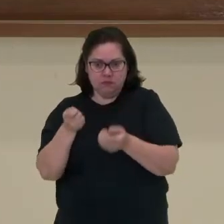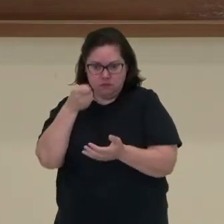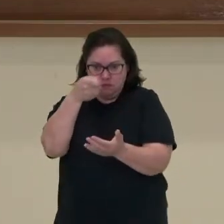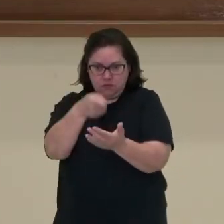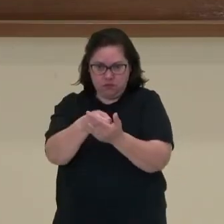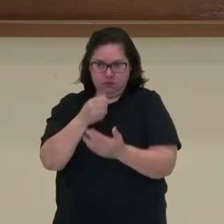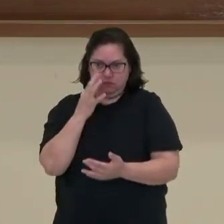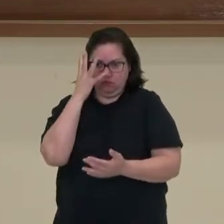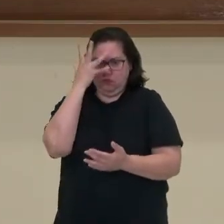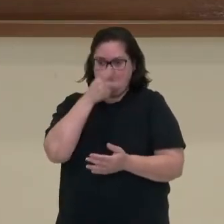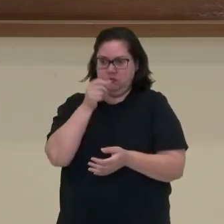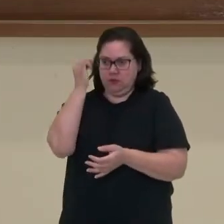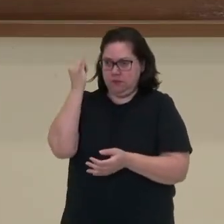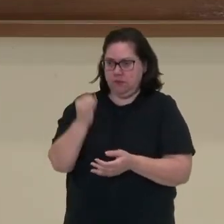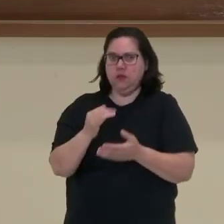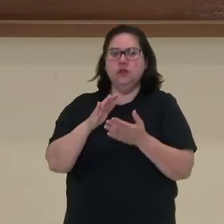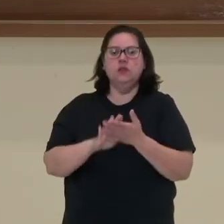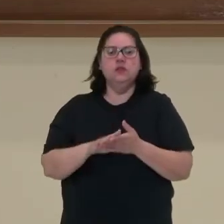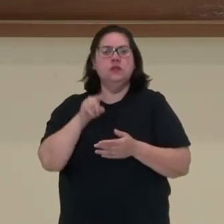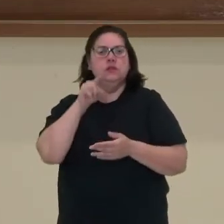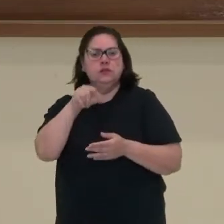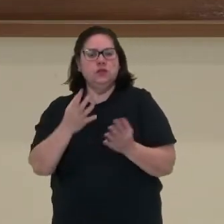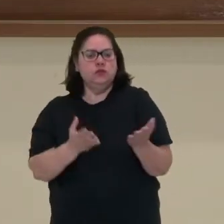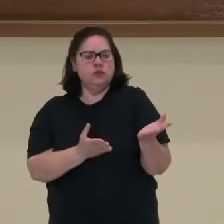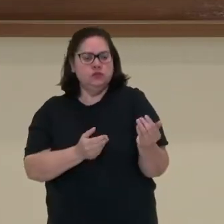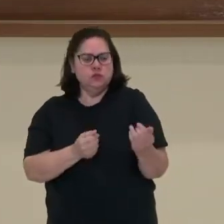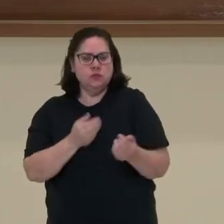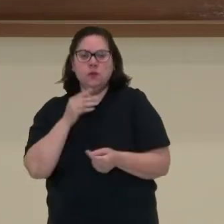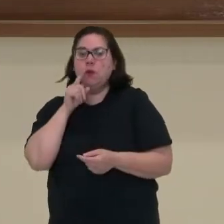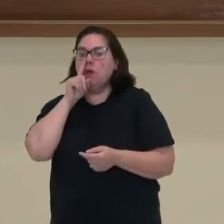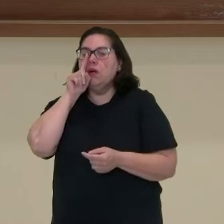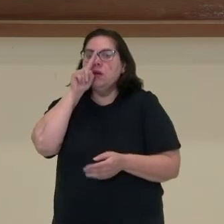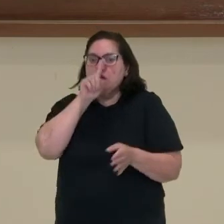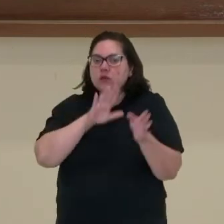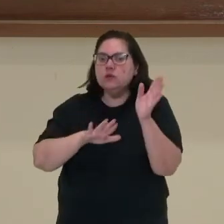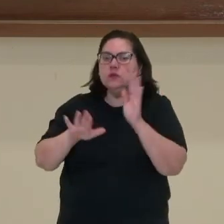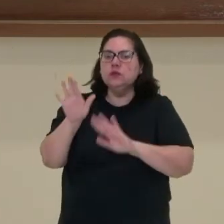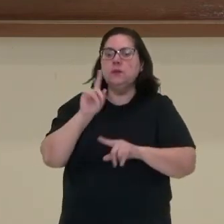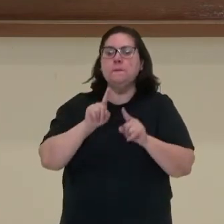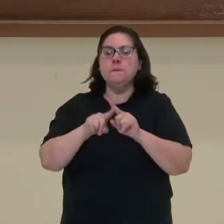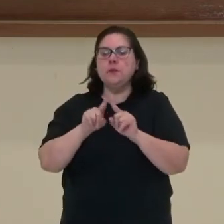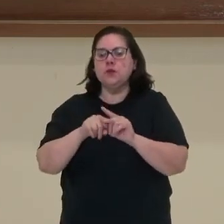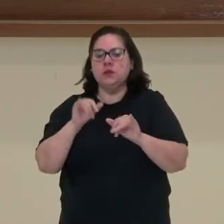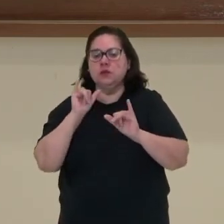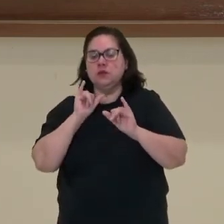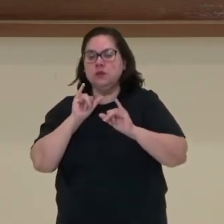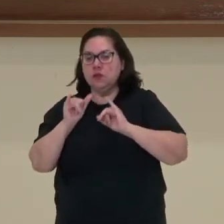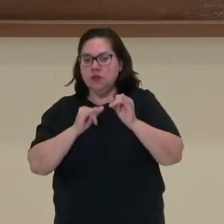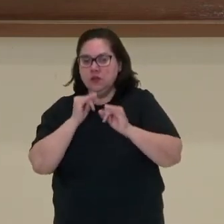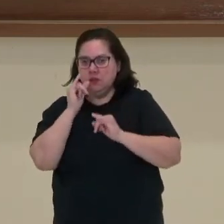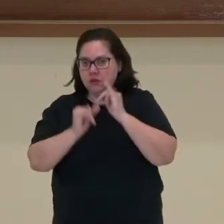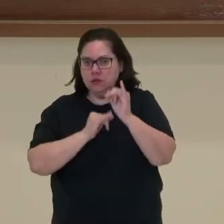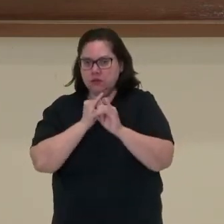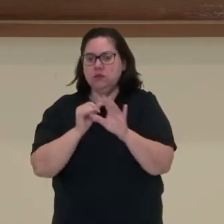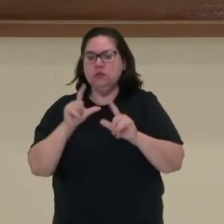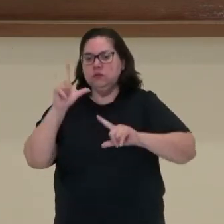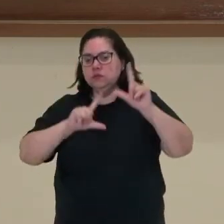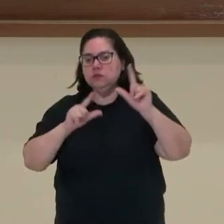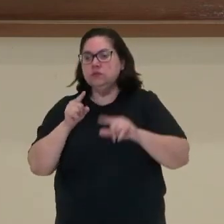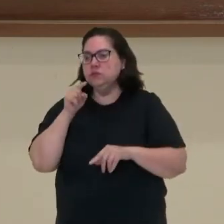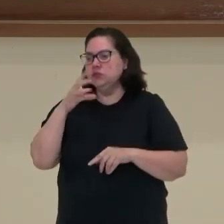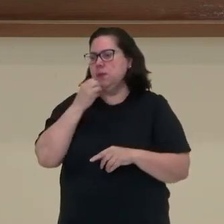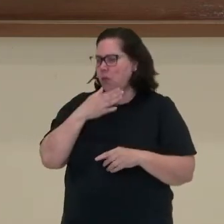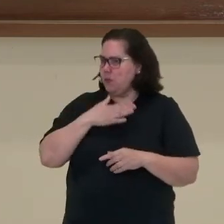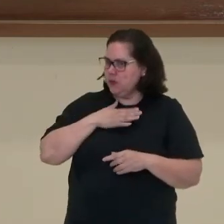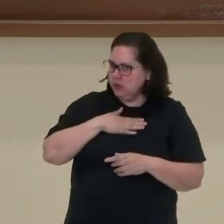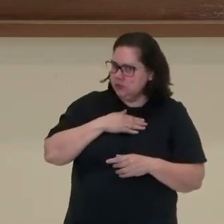pessoal, nisso nós, principalmente você, jovem, tem que tomar muito cuidado, porque a mídia propaga uma coisa, mas tem que pensar o seguinte, isso é bom para